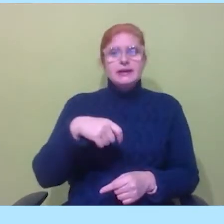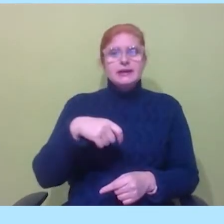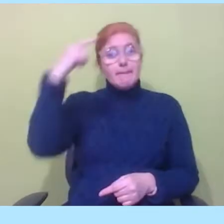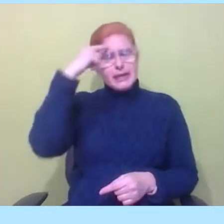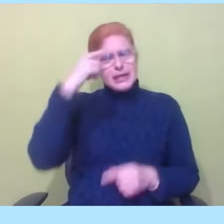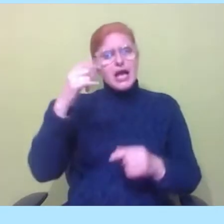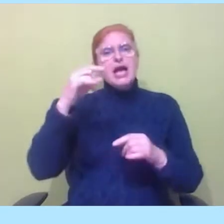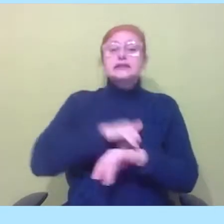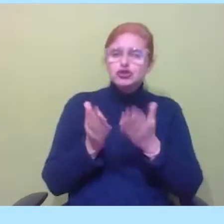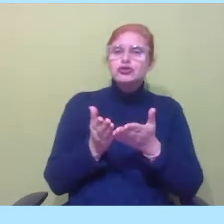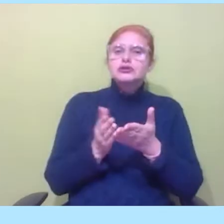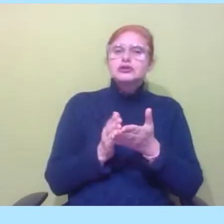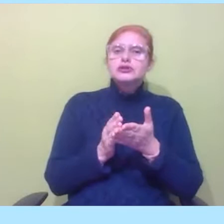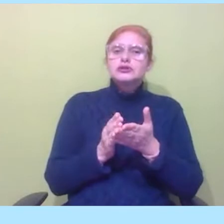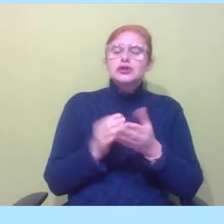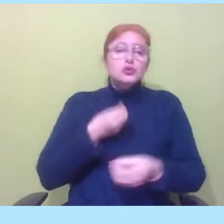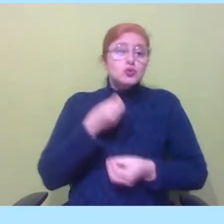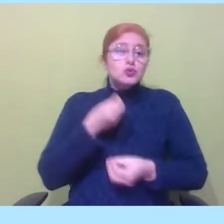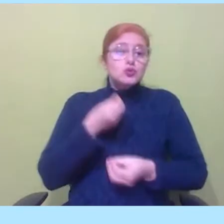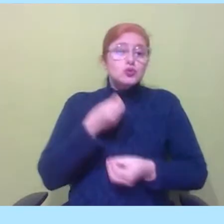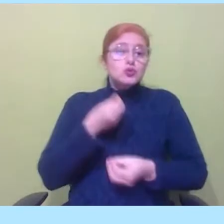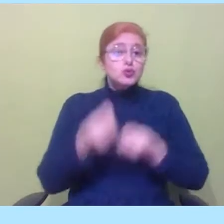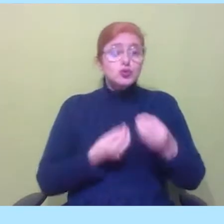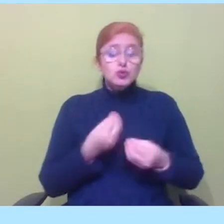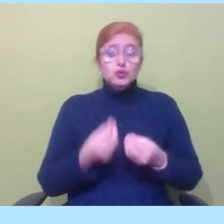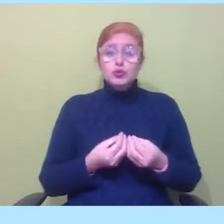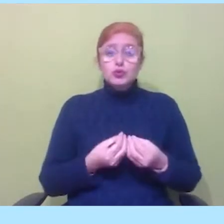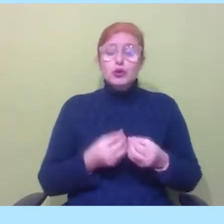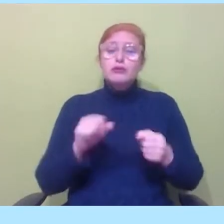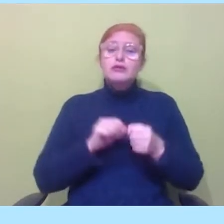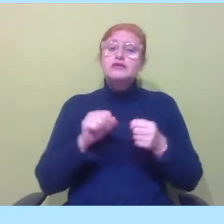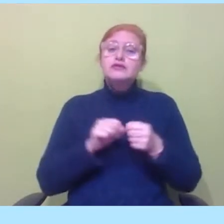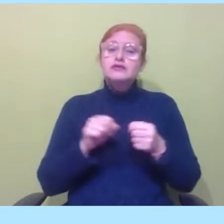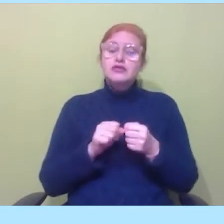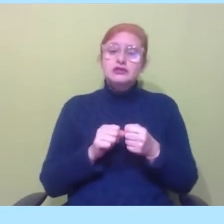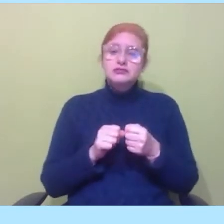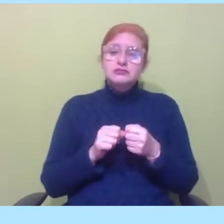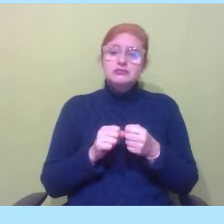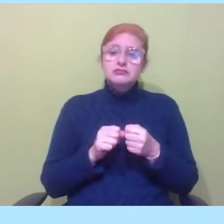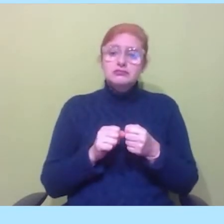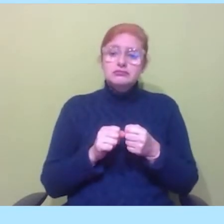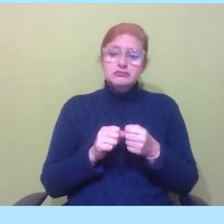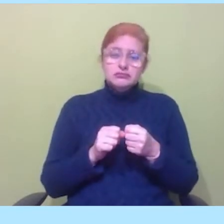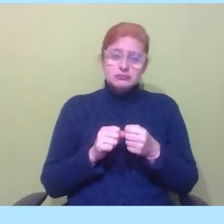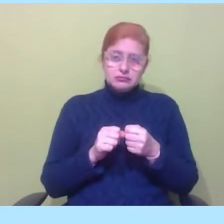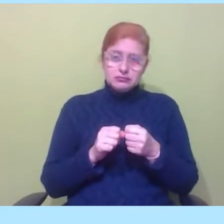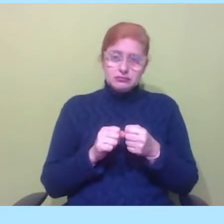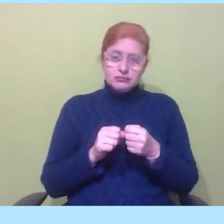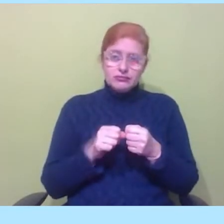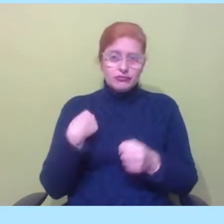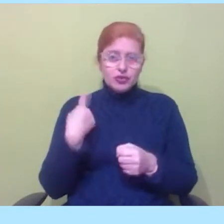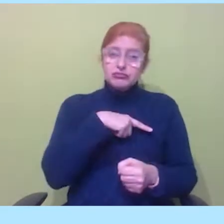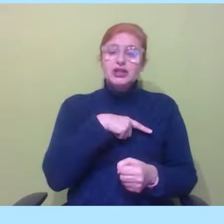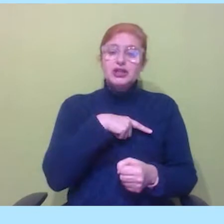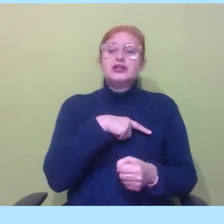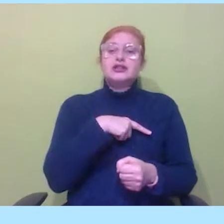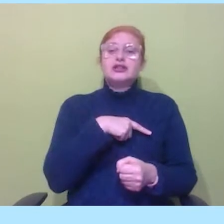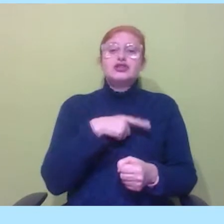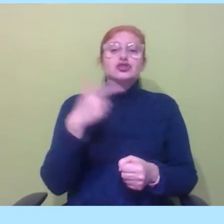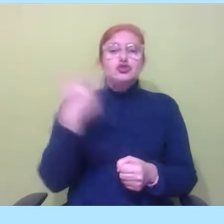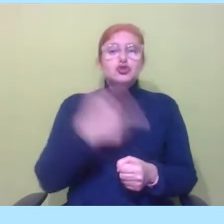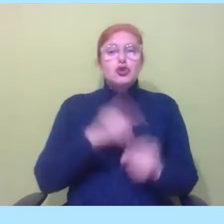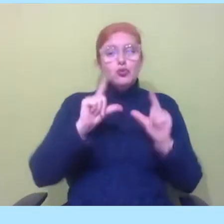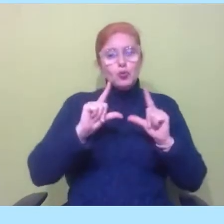como é que a gente vai fazer com que a gente tenha aí, de novo, né, uma redução de